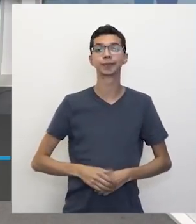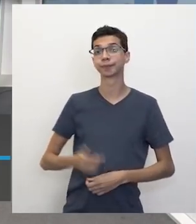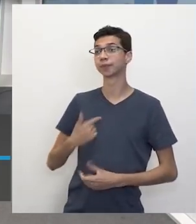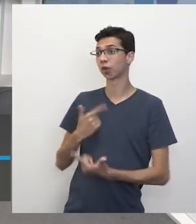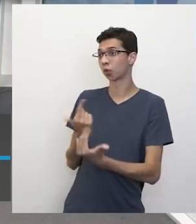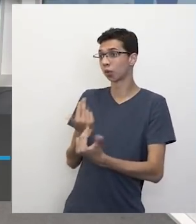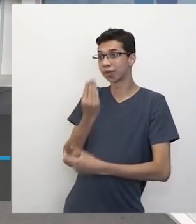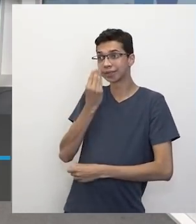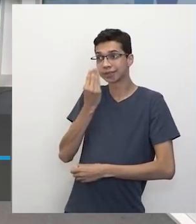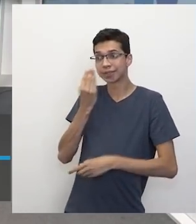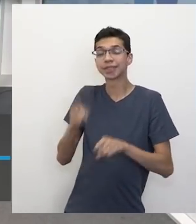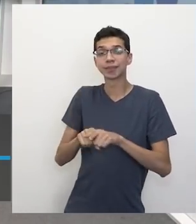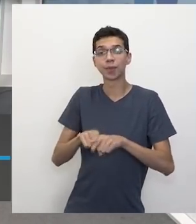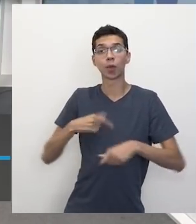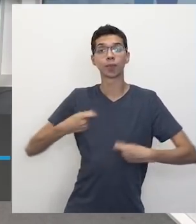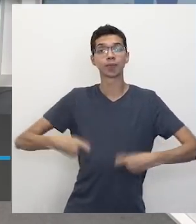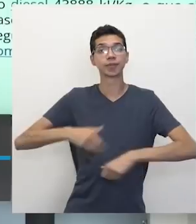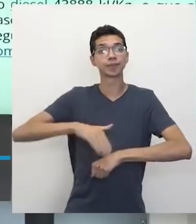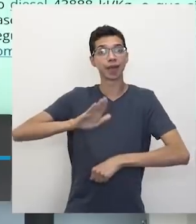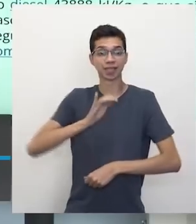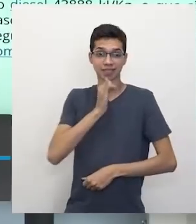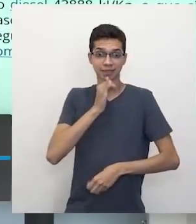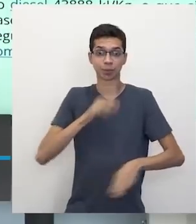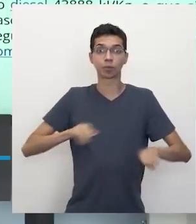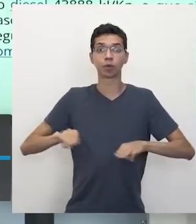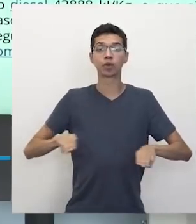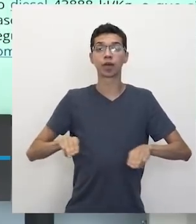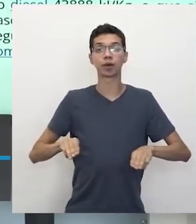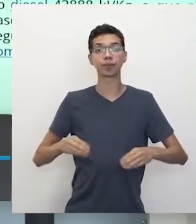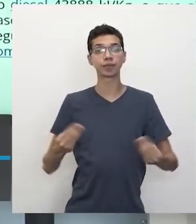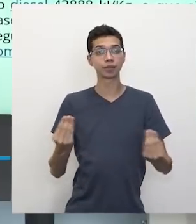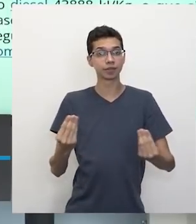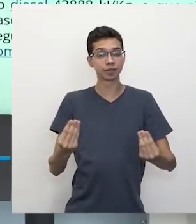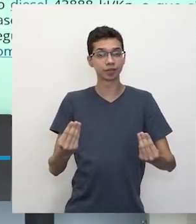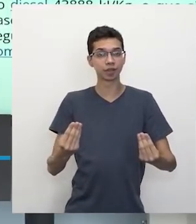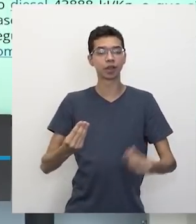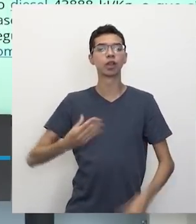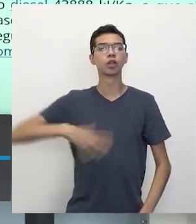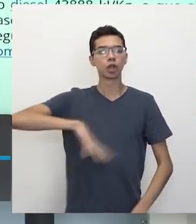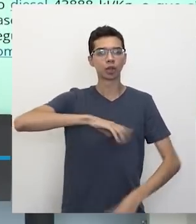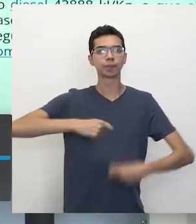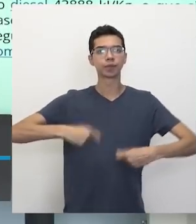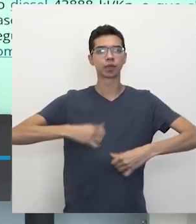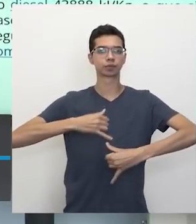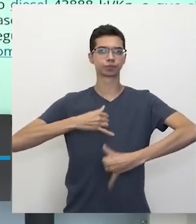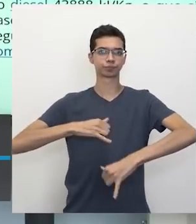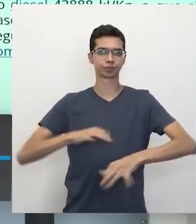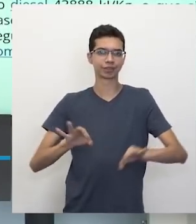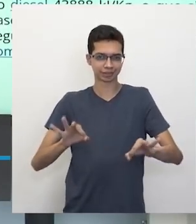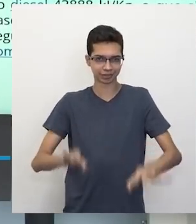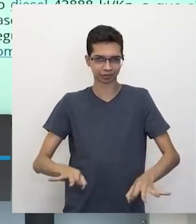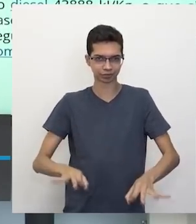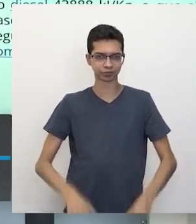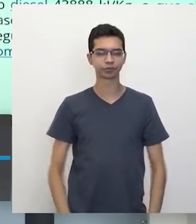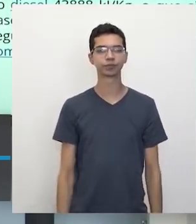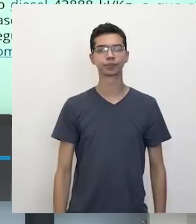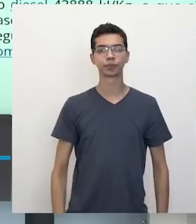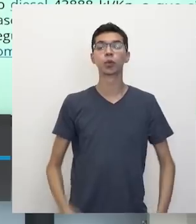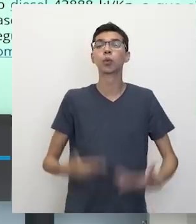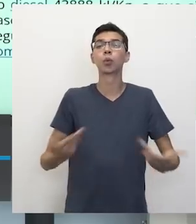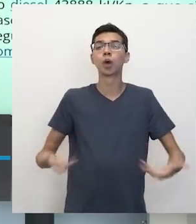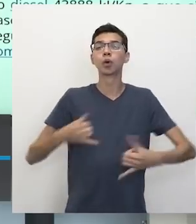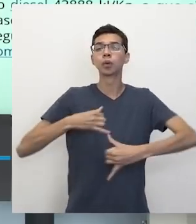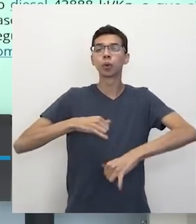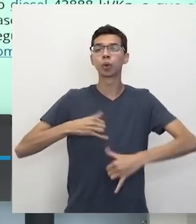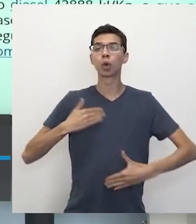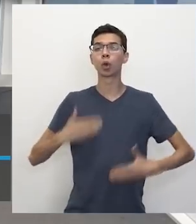precisando movimentar mais. Para esse movimento acontecer, a gente precisa de uma energia. Qual energia é essa